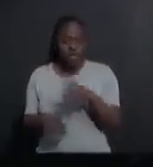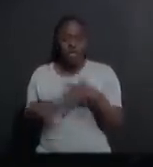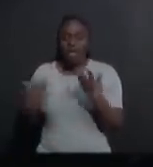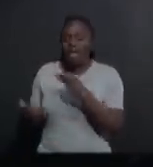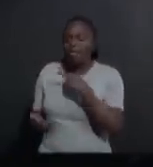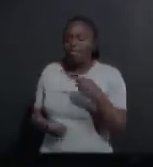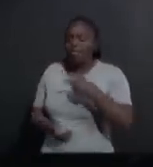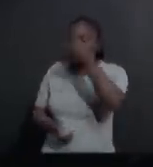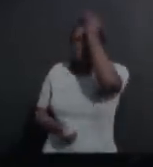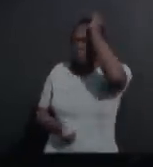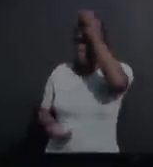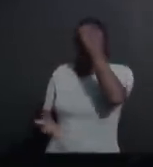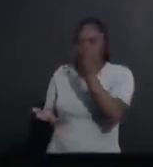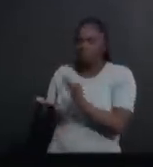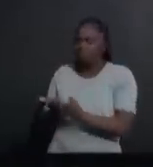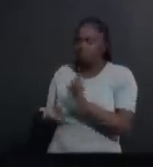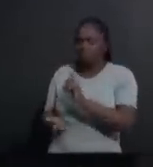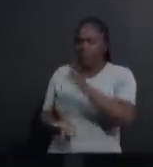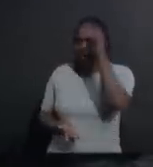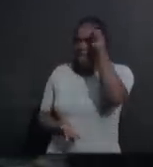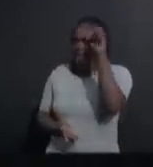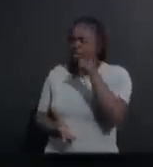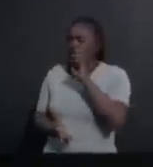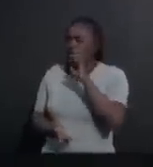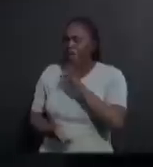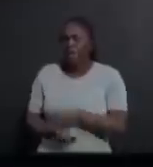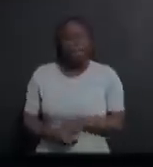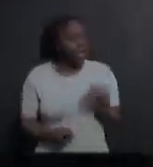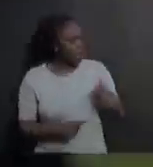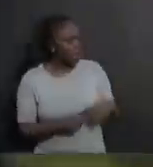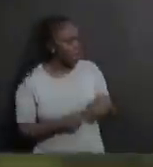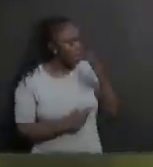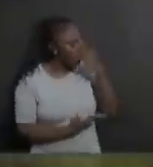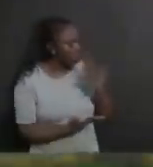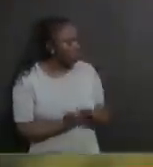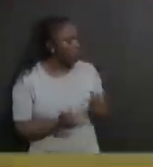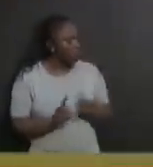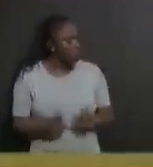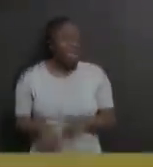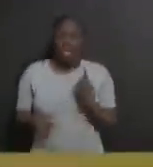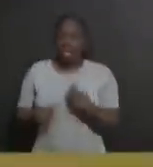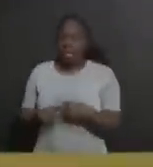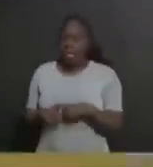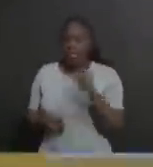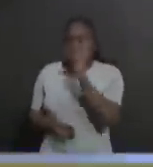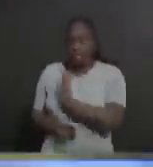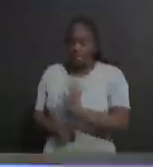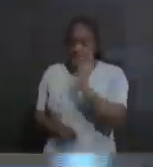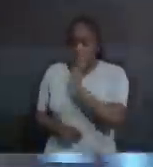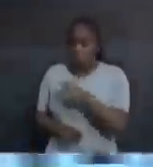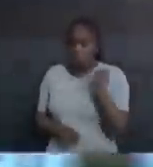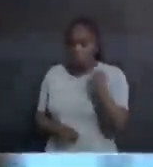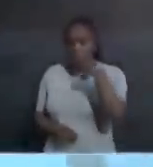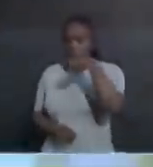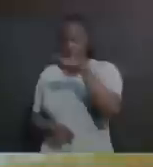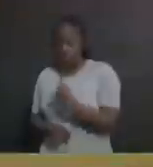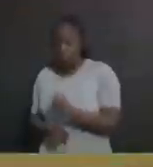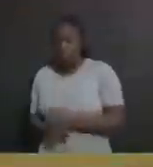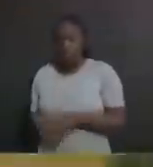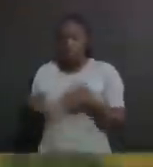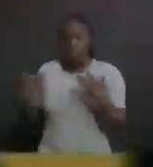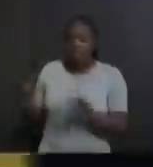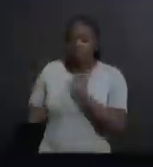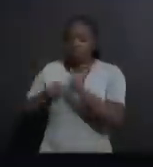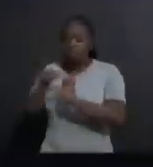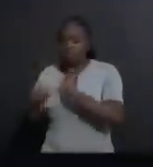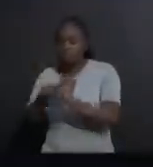Eva. Por que você acreditava outro dia? Não, que eu fui para a faculdade e eu aprendi que teve uma explosão, caiu uma pedra na água, que virou um jacaré, que virou um King Kong,